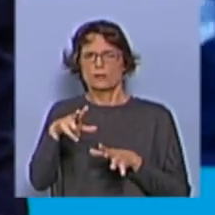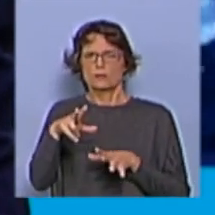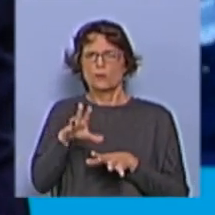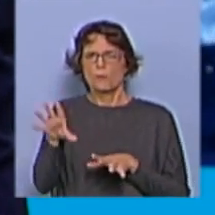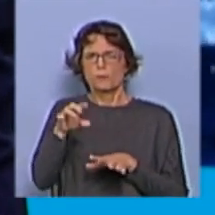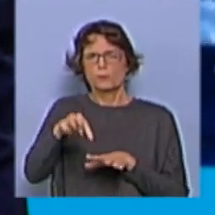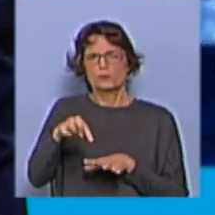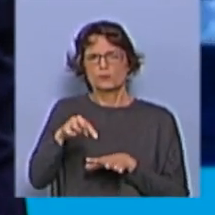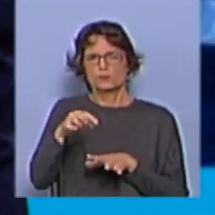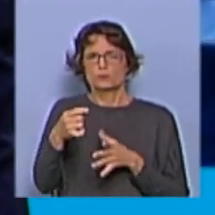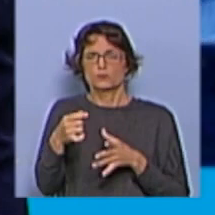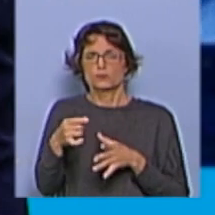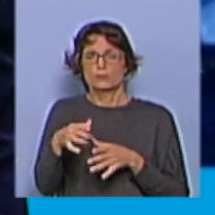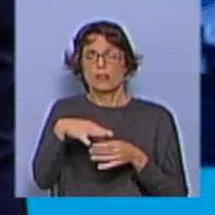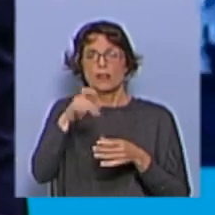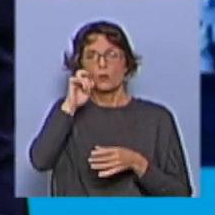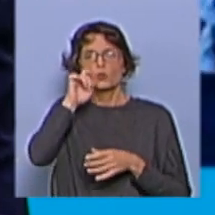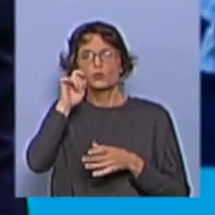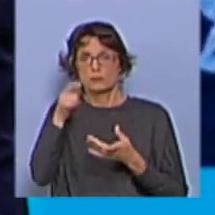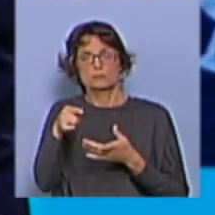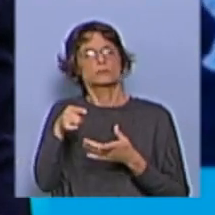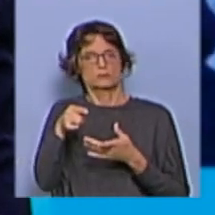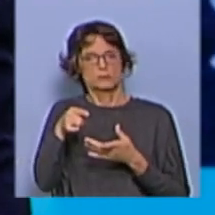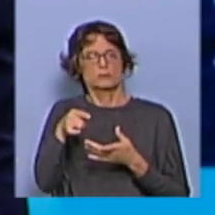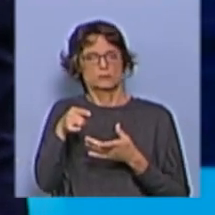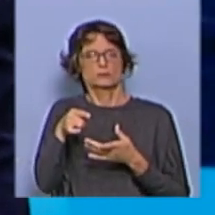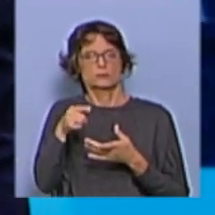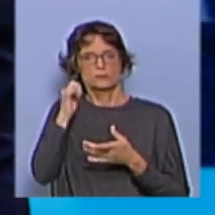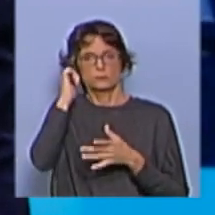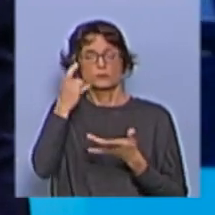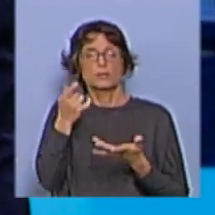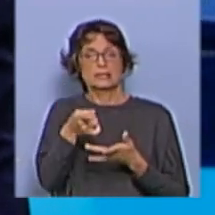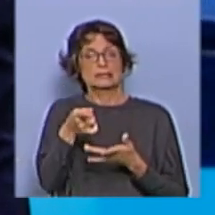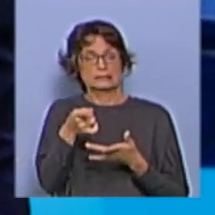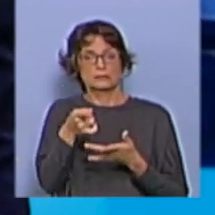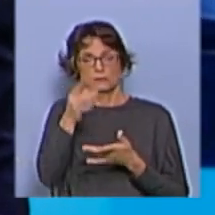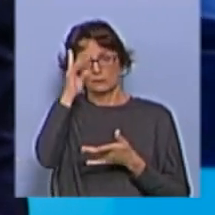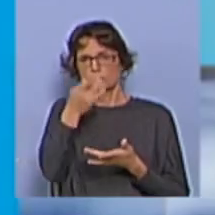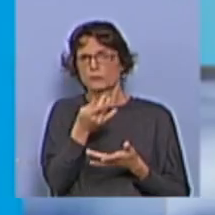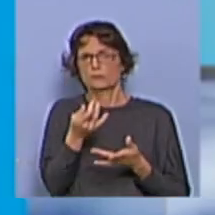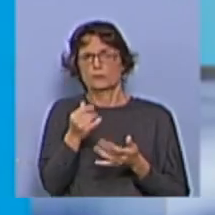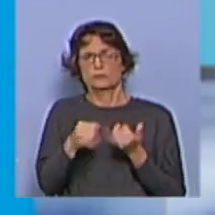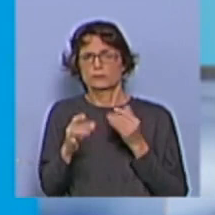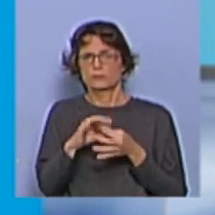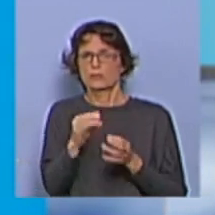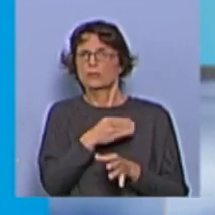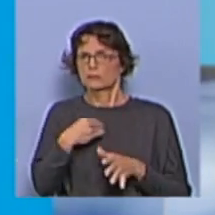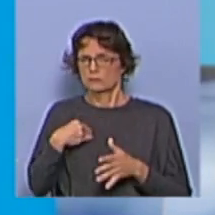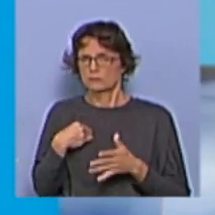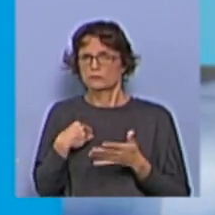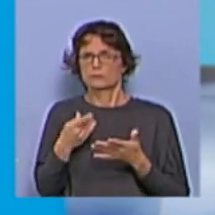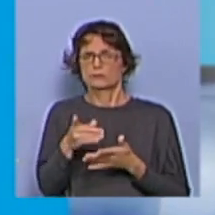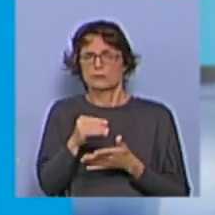oficiais mostram-nos que, apesar de tudo, a sociedade portuguesa teve uma consciência muito grande dos perigos de saúde e entendeu, apesar